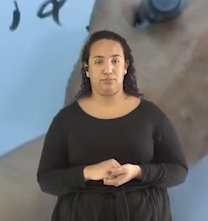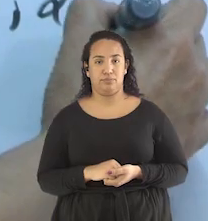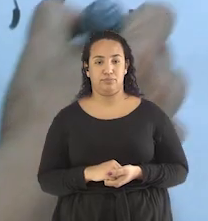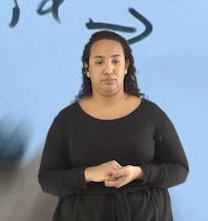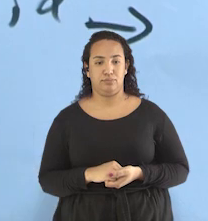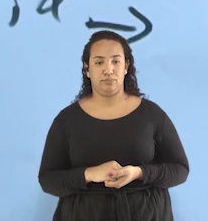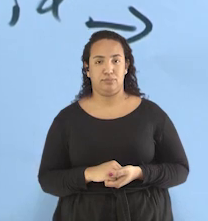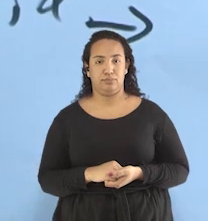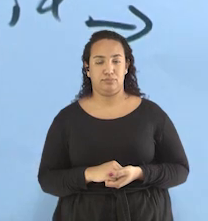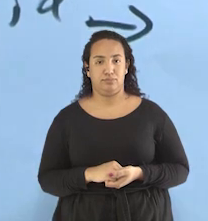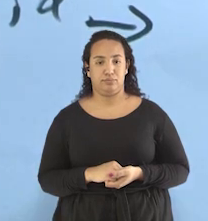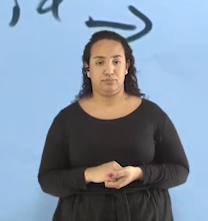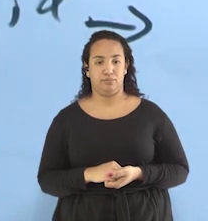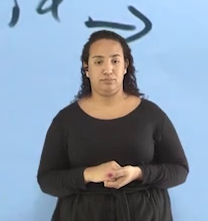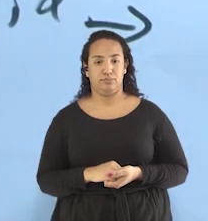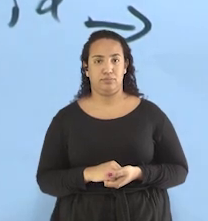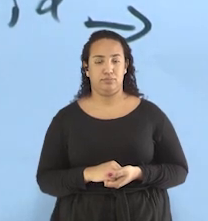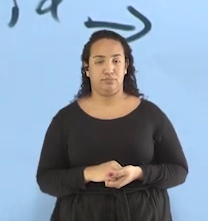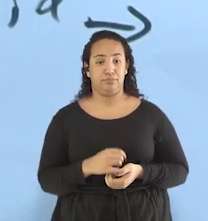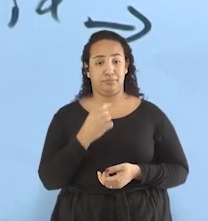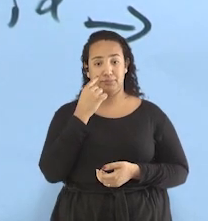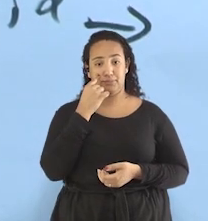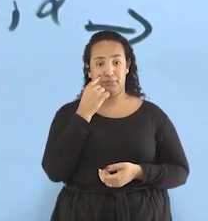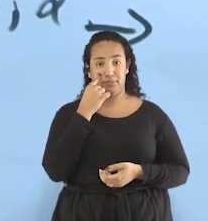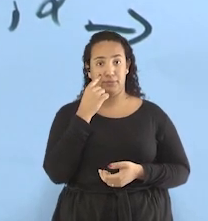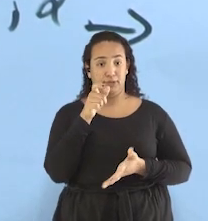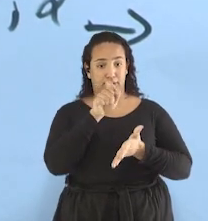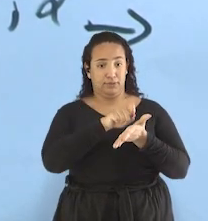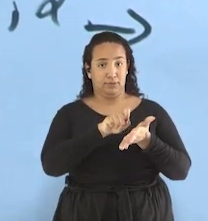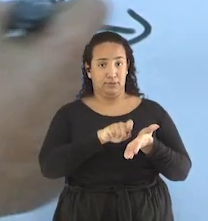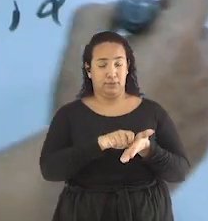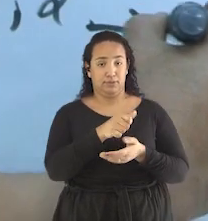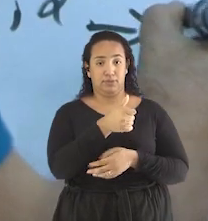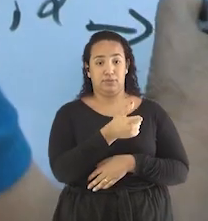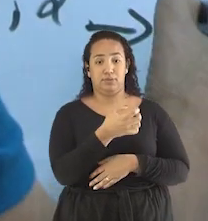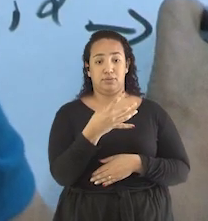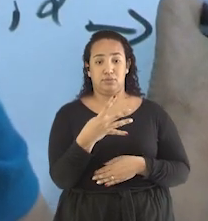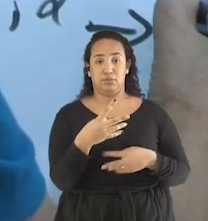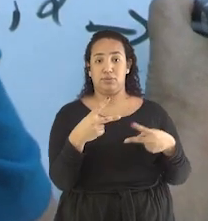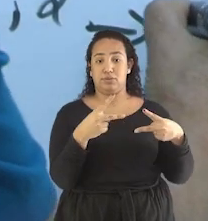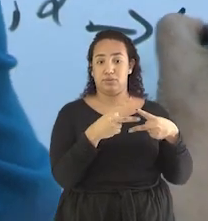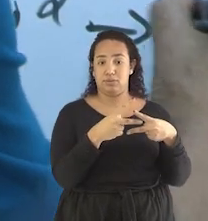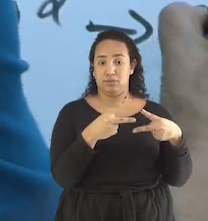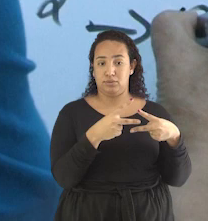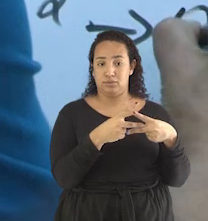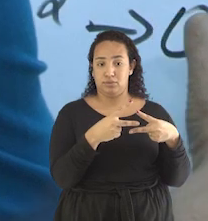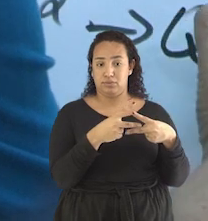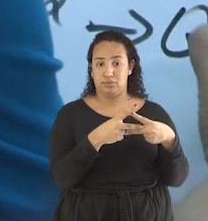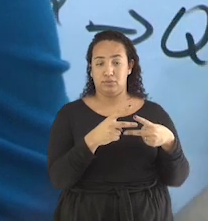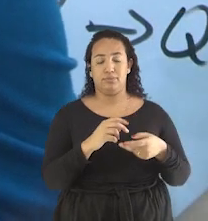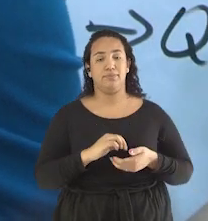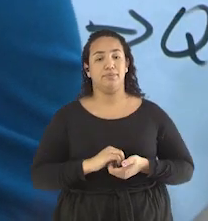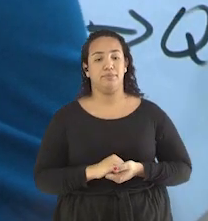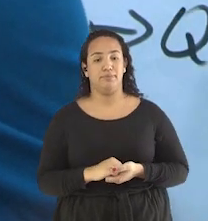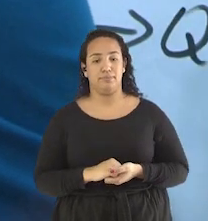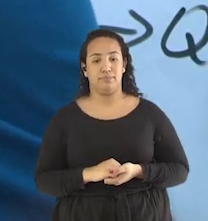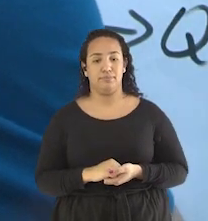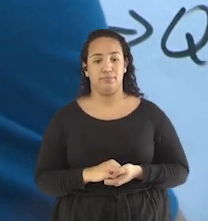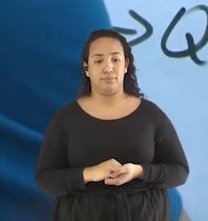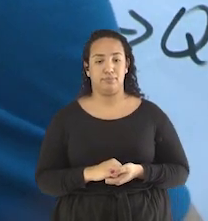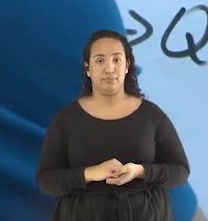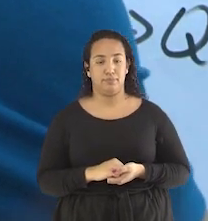14,2. Veja, eu tenho a parte inteira, que é o 14, então vou escrever 14 inteiros.